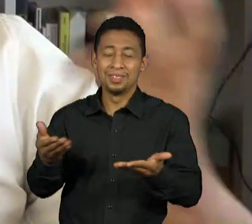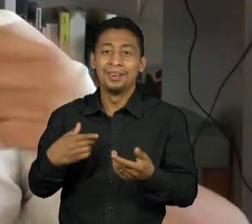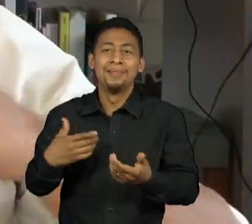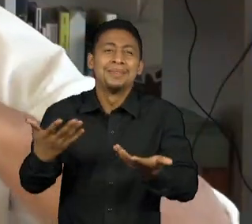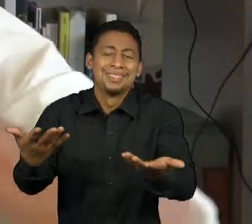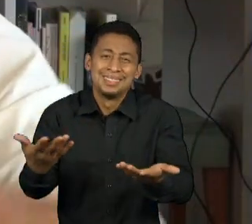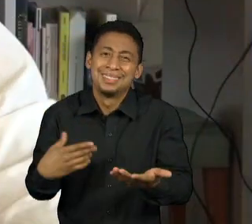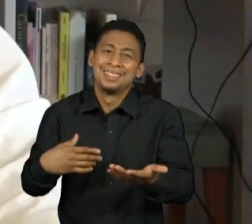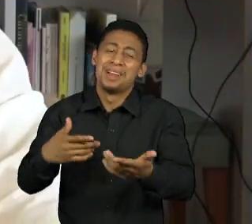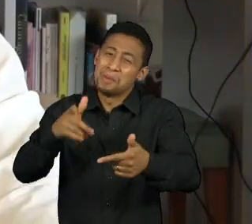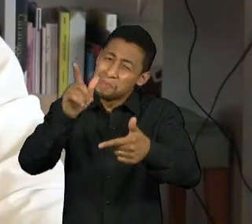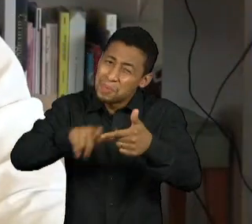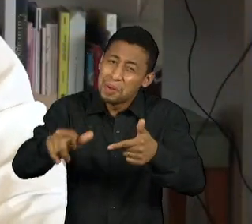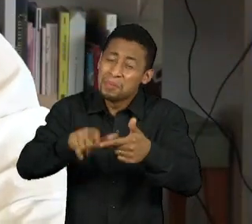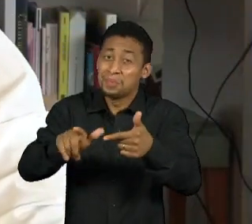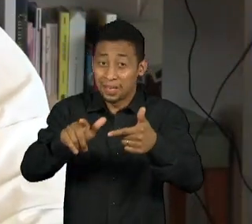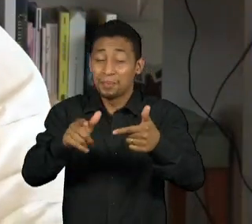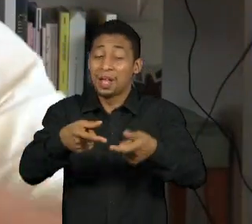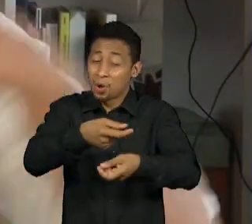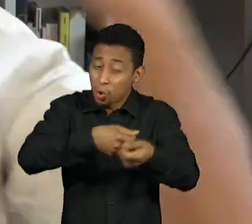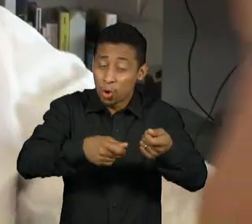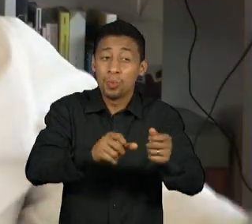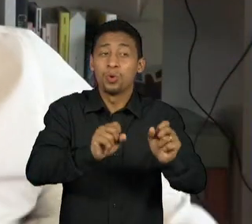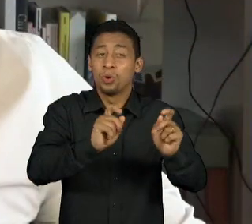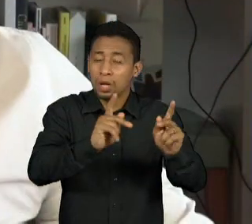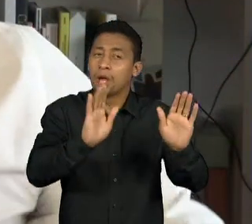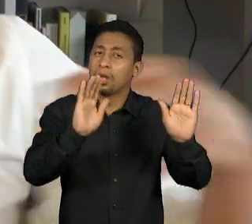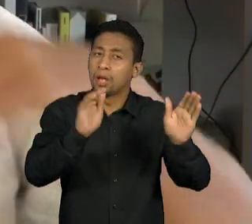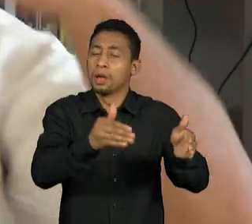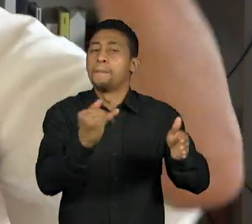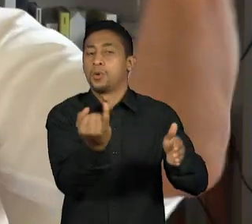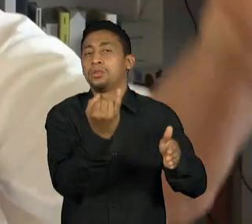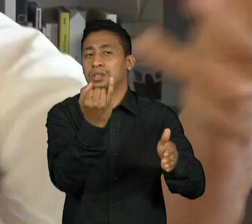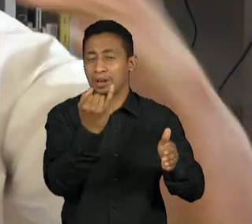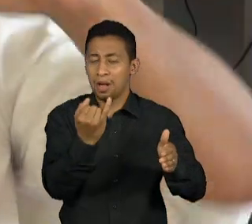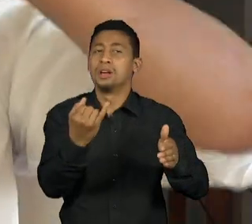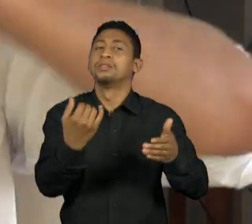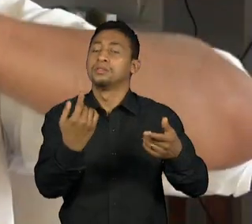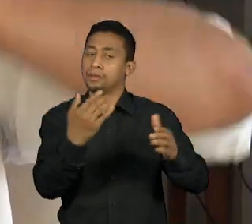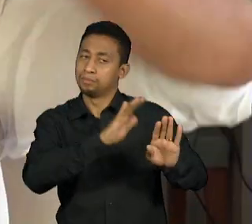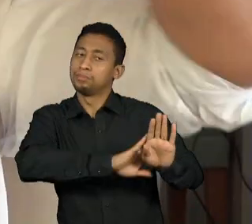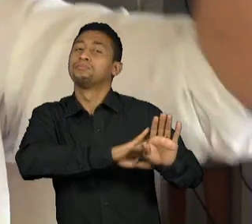Claro que a questão econômica é importante também, e houve muita politização também, a